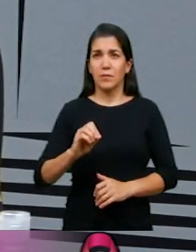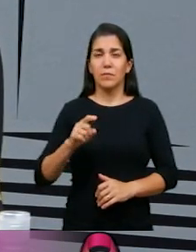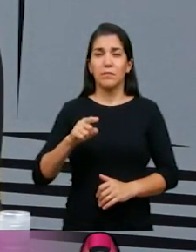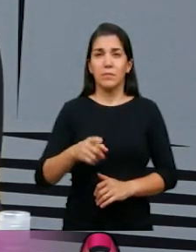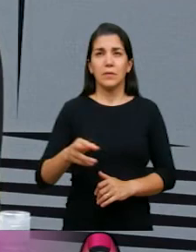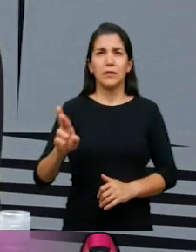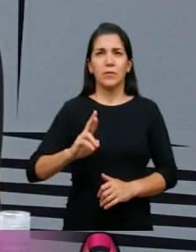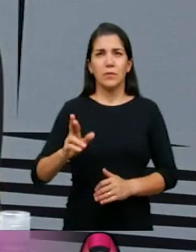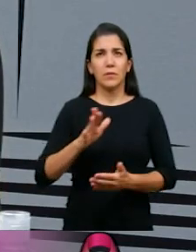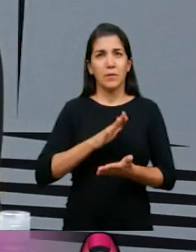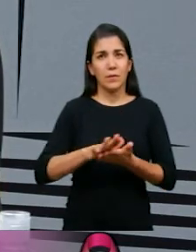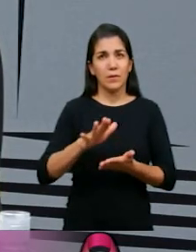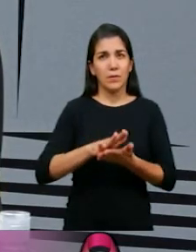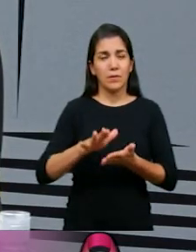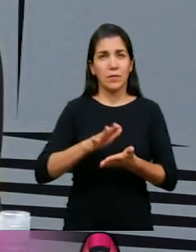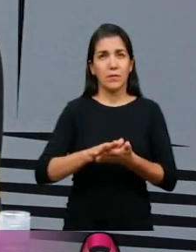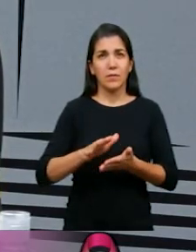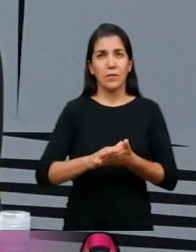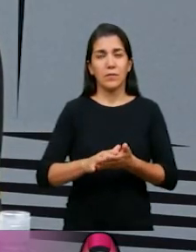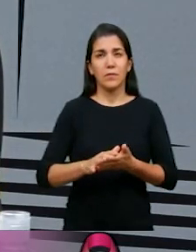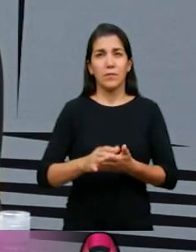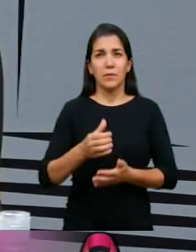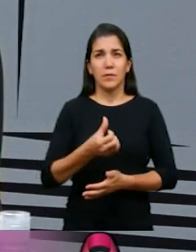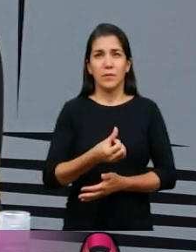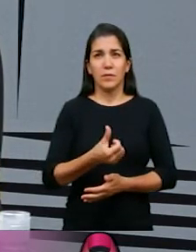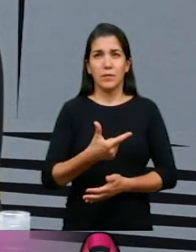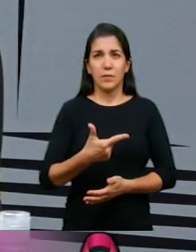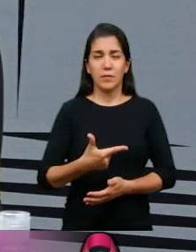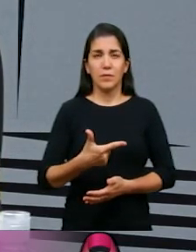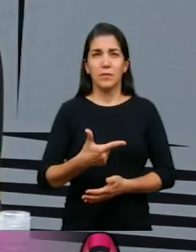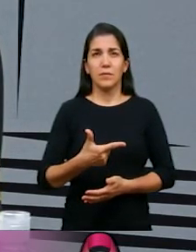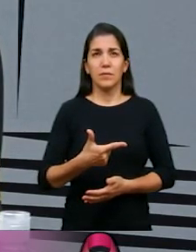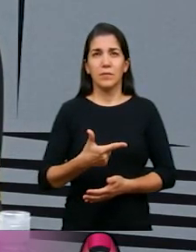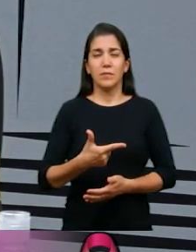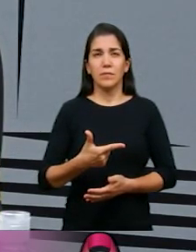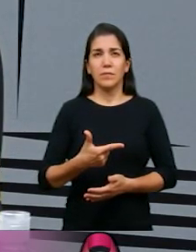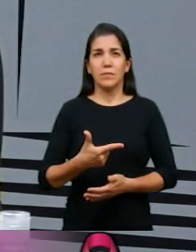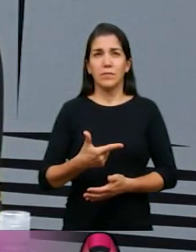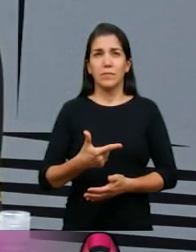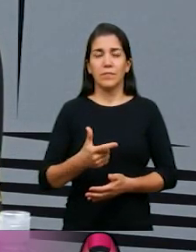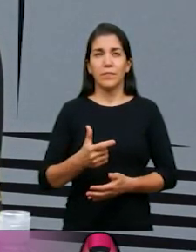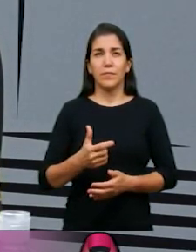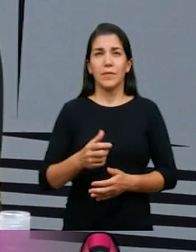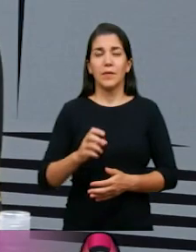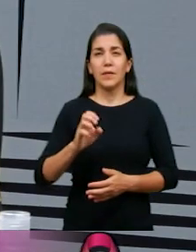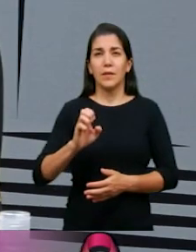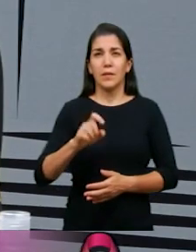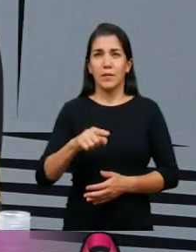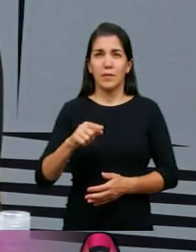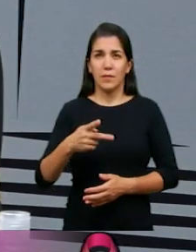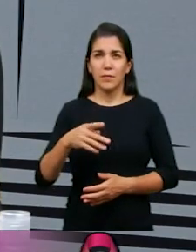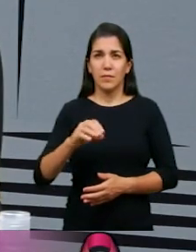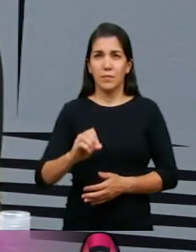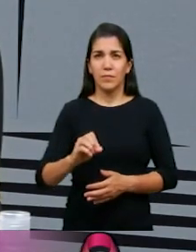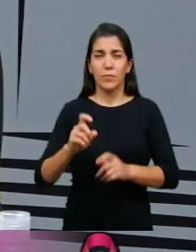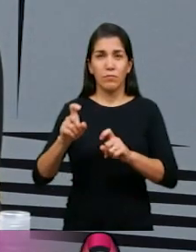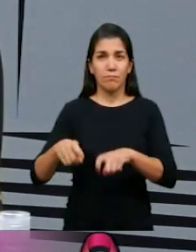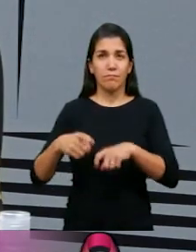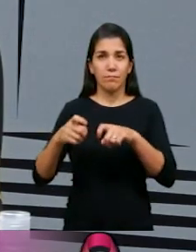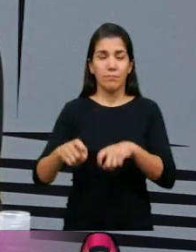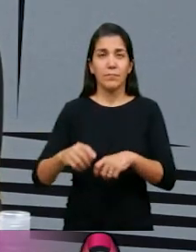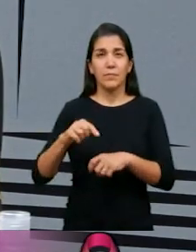reais com a 62ª Exposição Agropecuária de Araçatuba, realizada no mês de